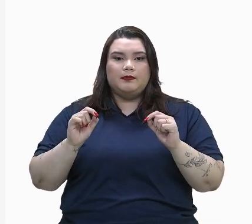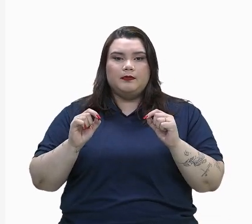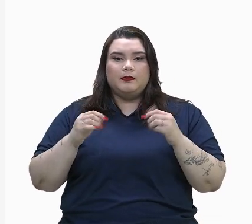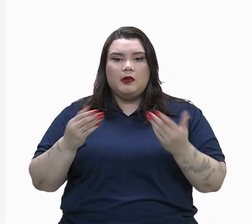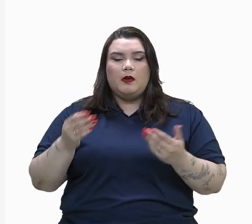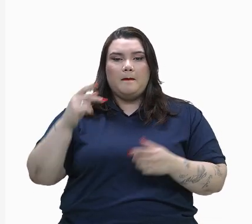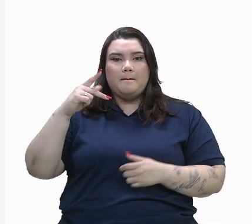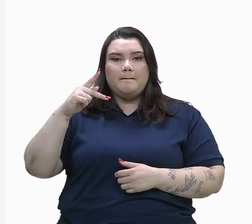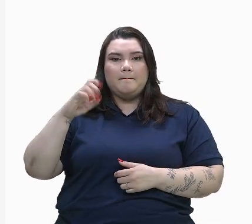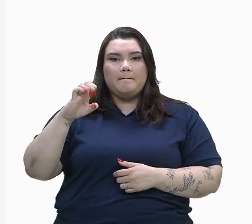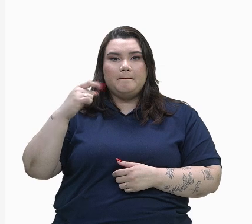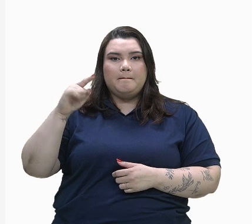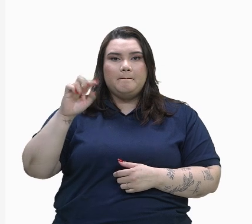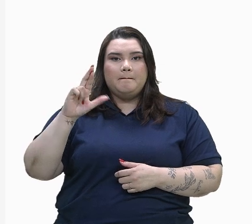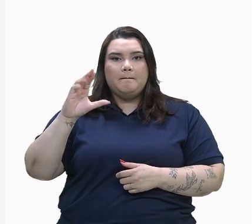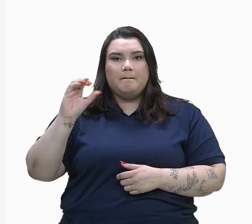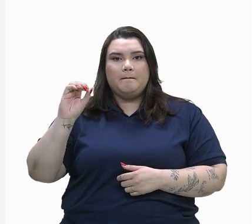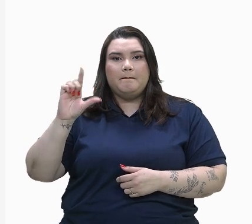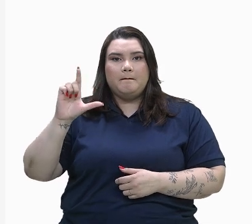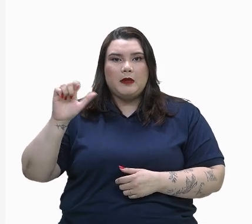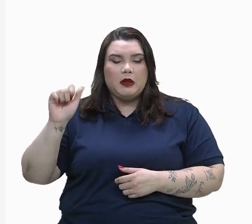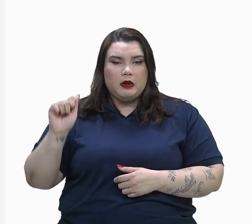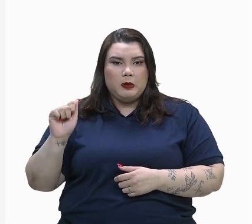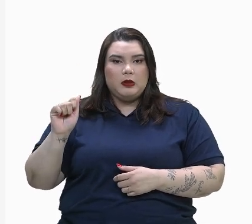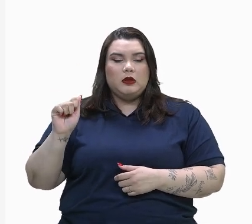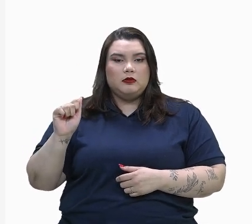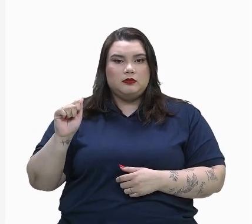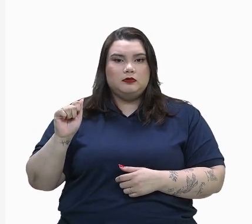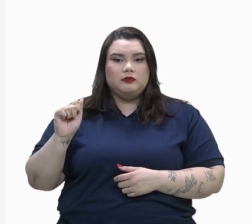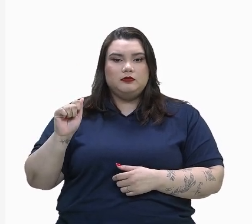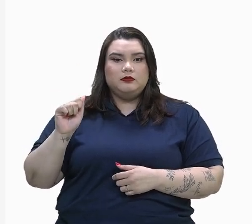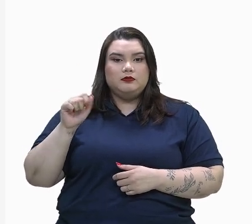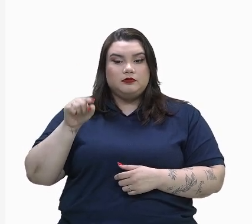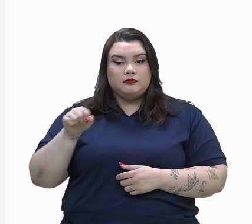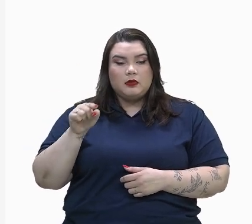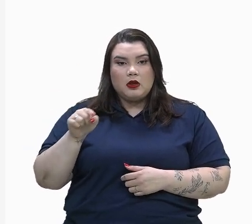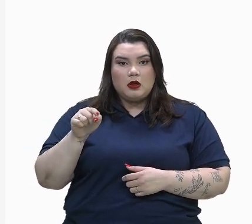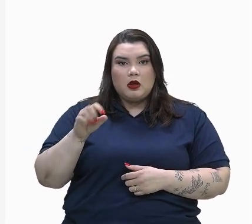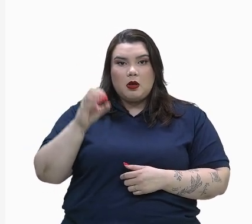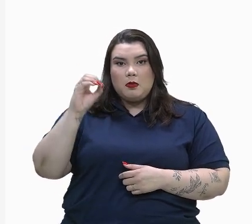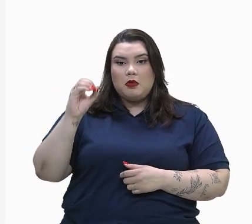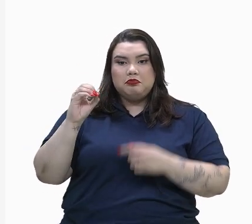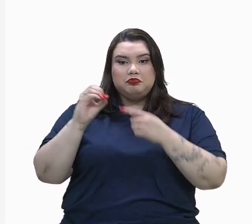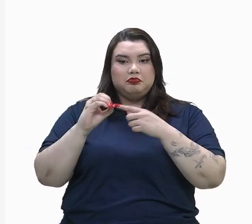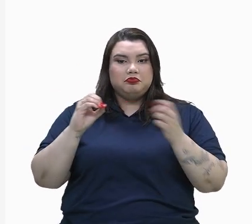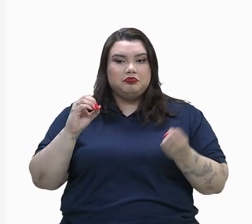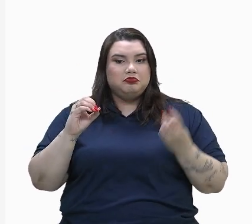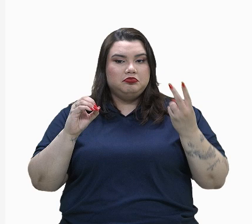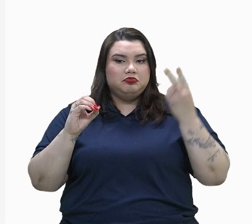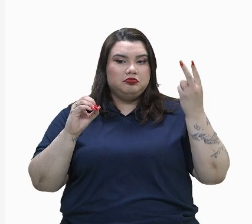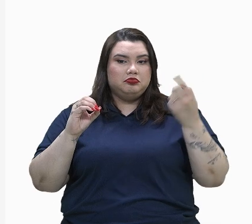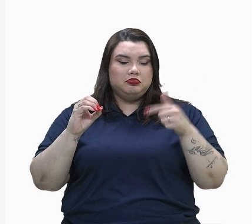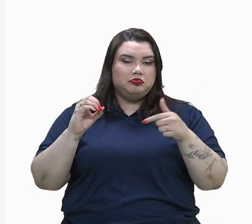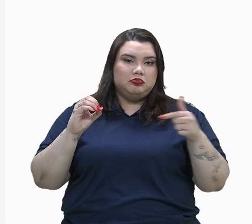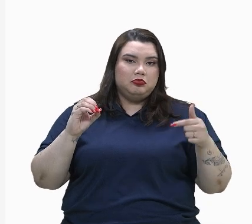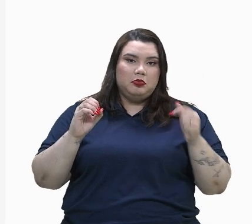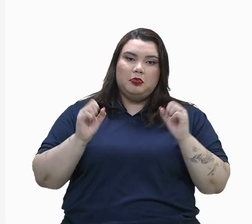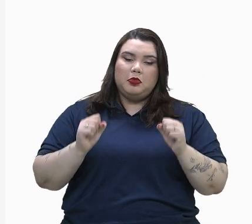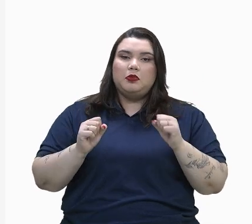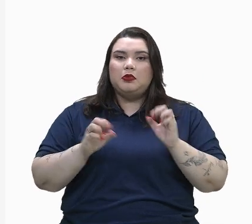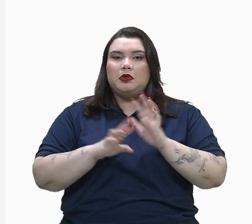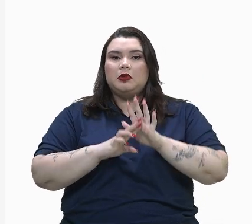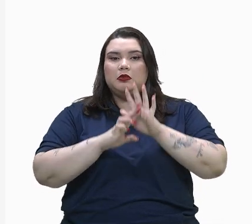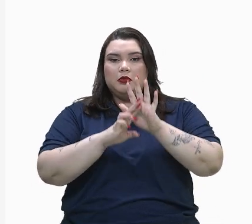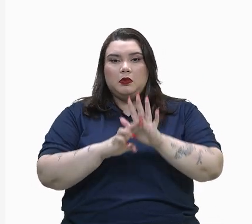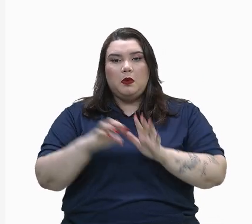pérola, né? Uma pérola, ela ali, a pérola sozinha, ela não tem valor nenhum, e ela pode ali representar